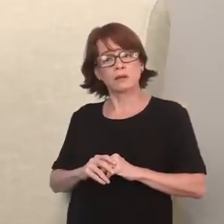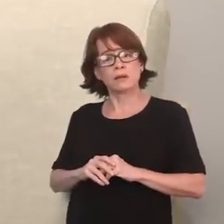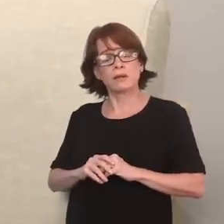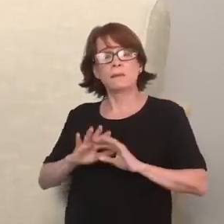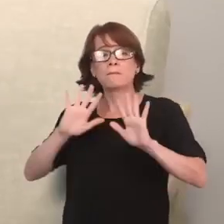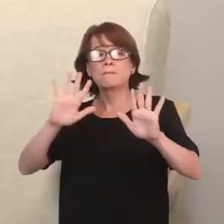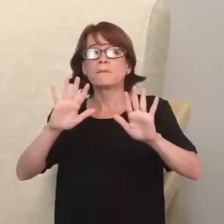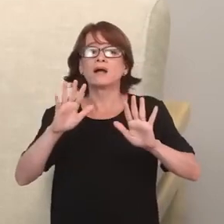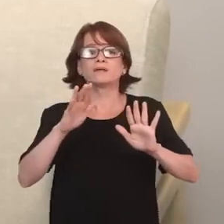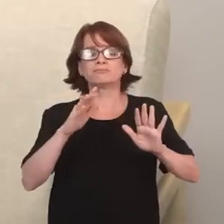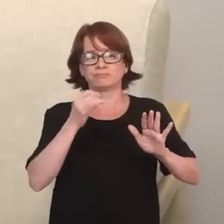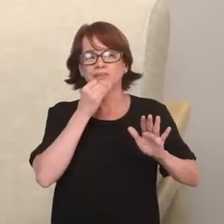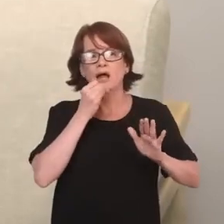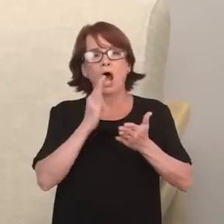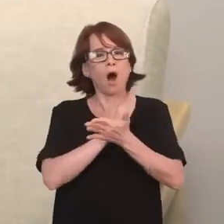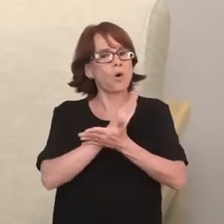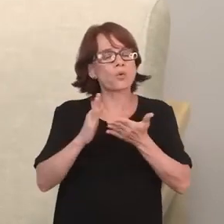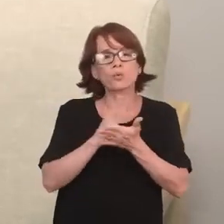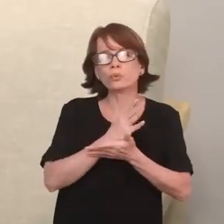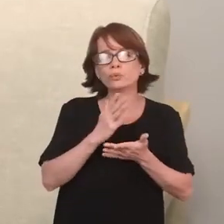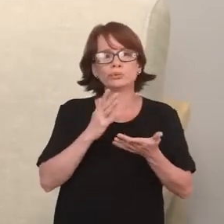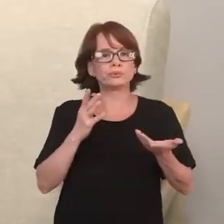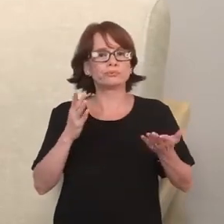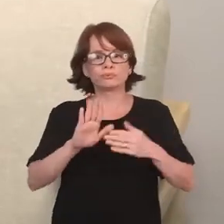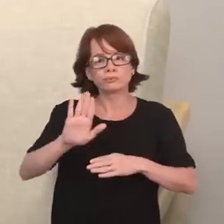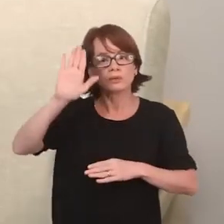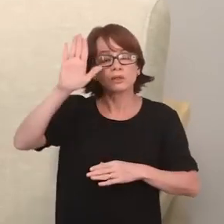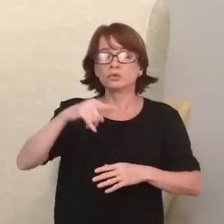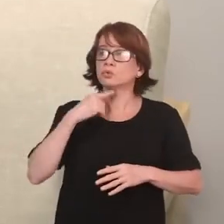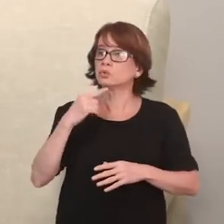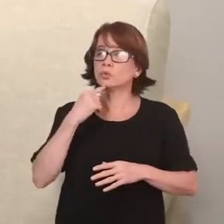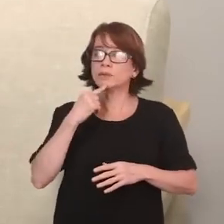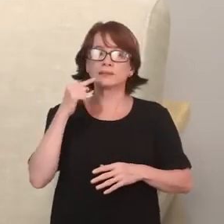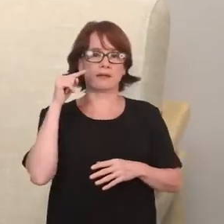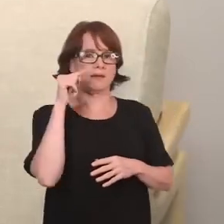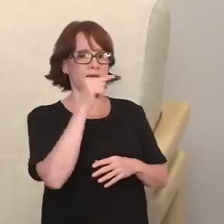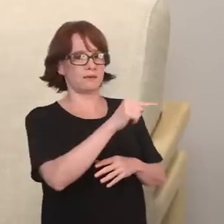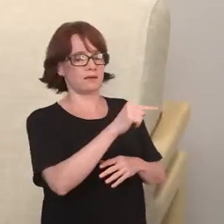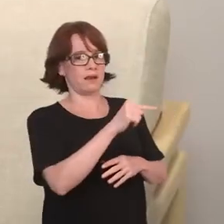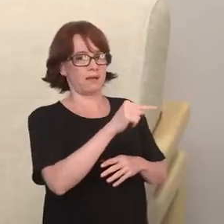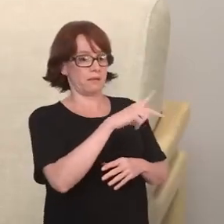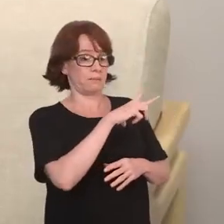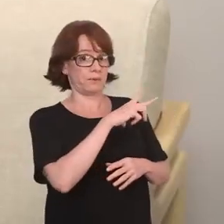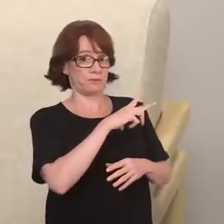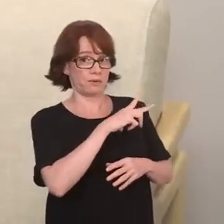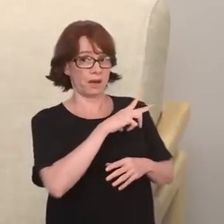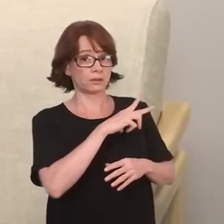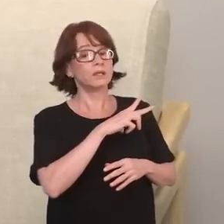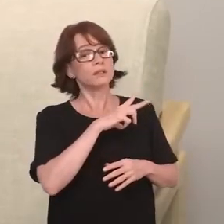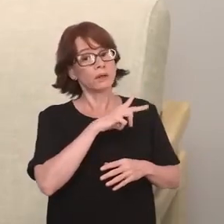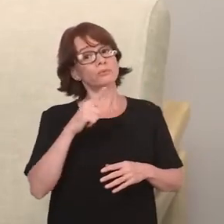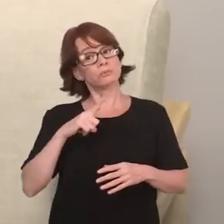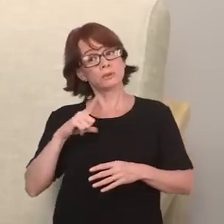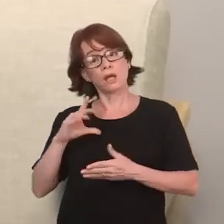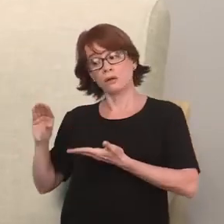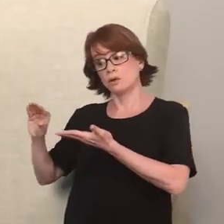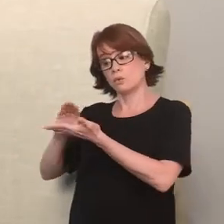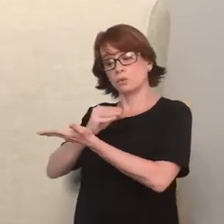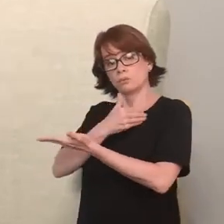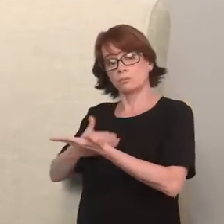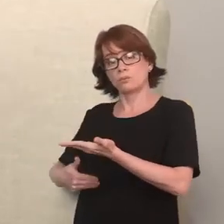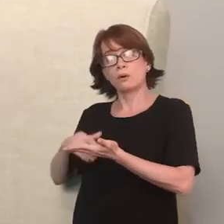que não conseguem buscar dinheiro no ambiente privado. Então, teria aí recurso público, mas num